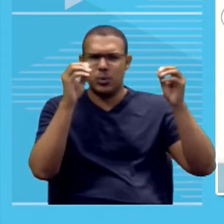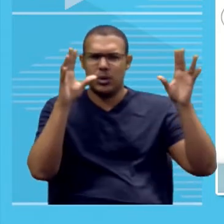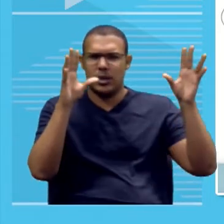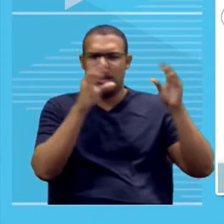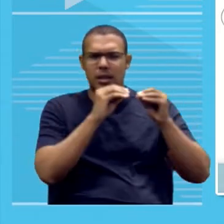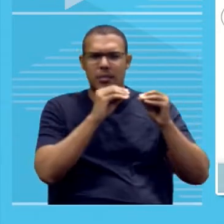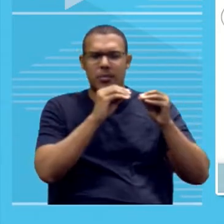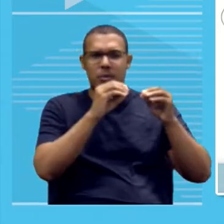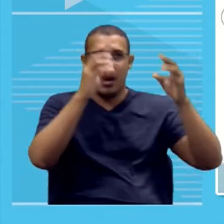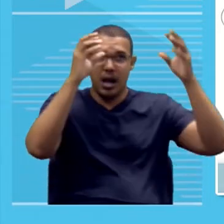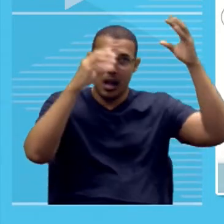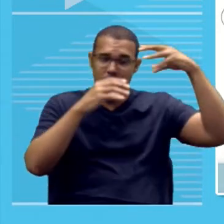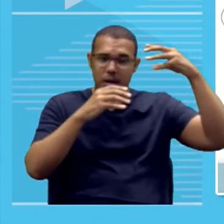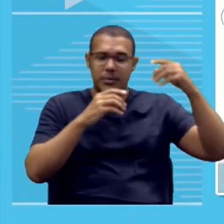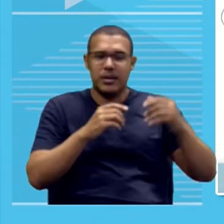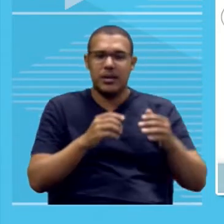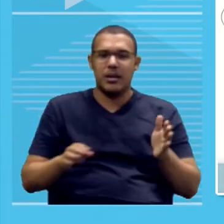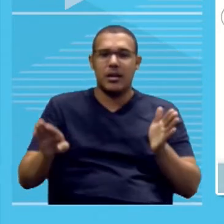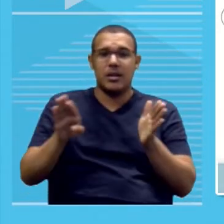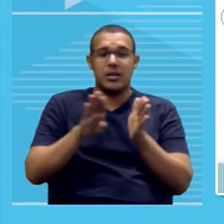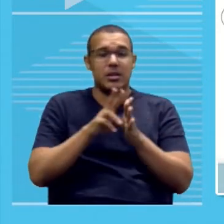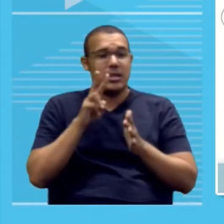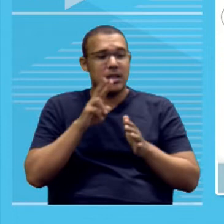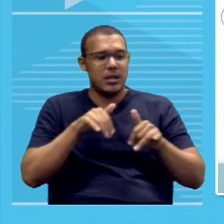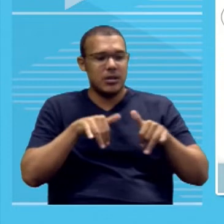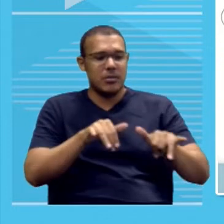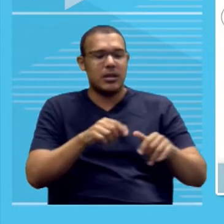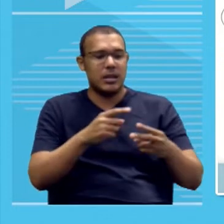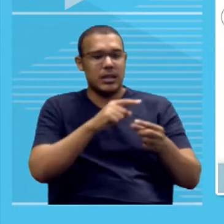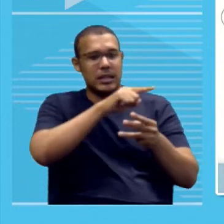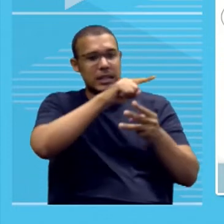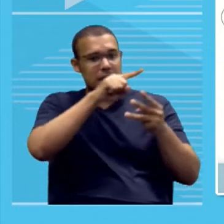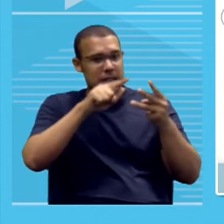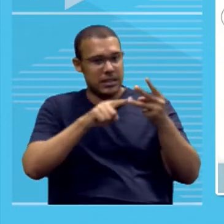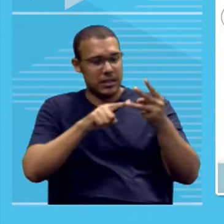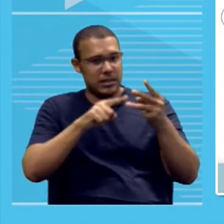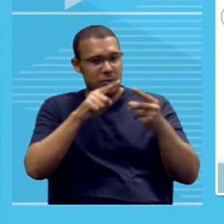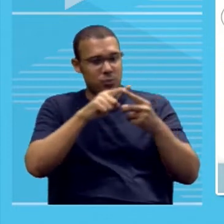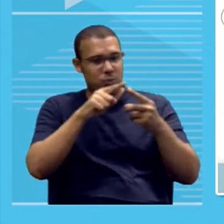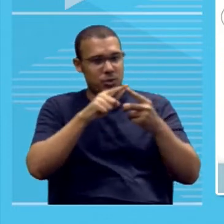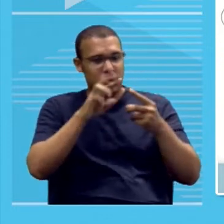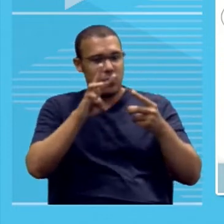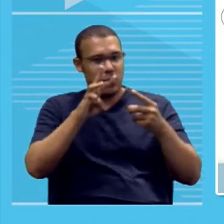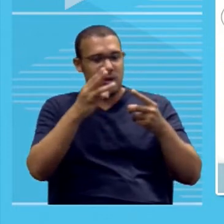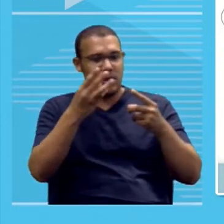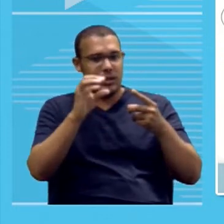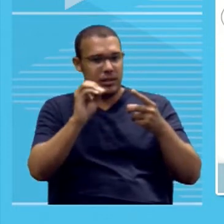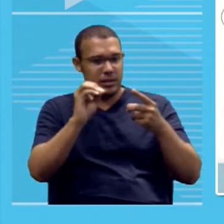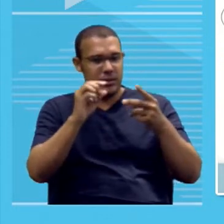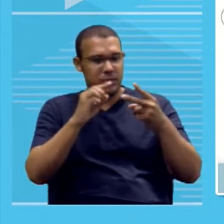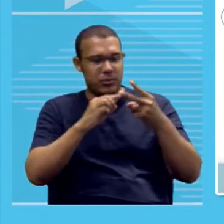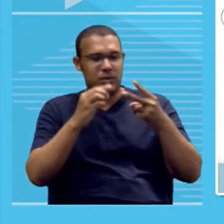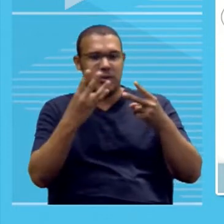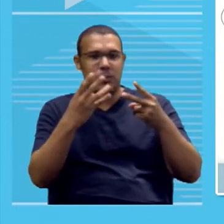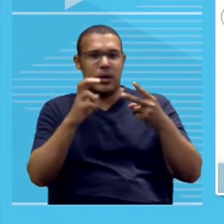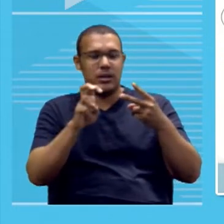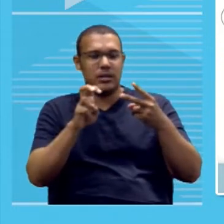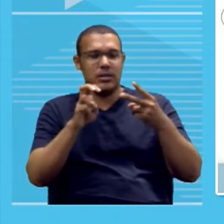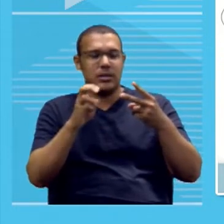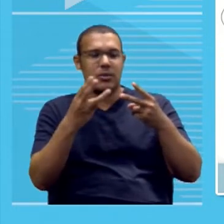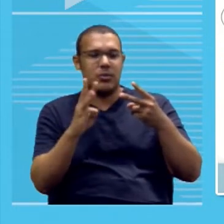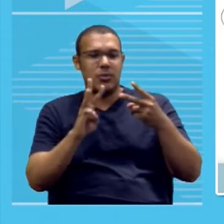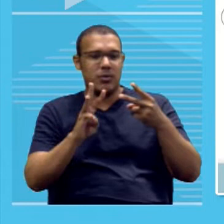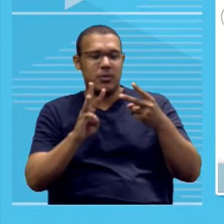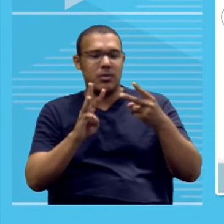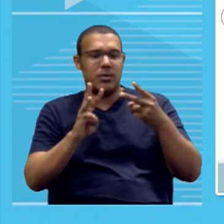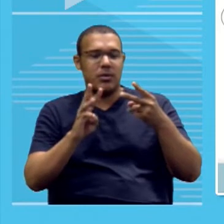nova. Quando você chega no supermercado, tem três opções. Tem uma lâmpada de 30 watts, tem uma lâmpada de 45 watts e tem